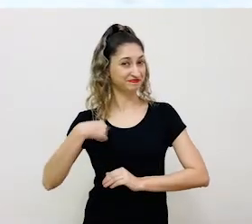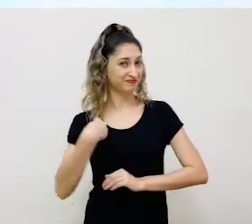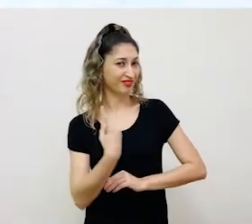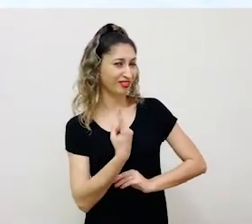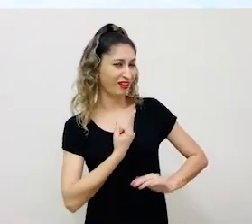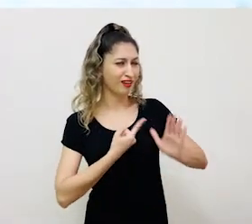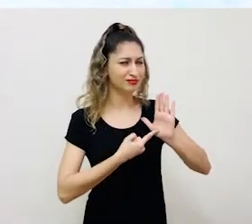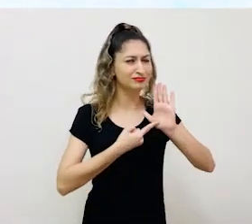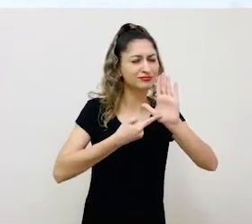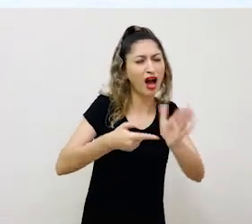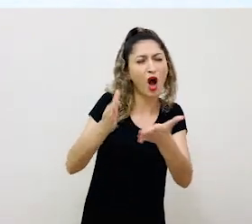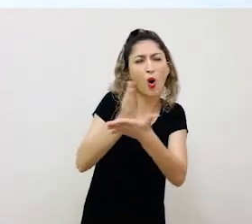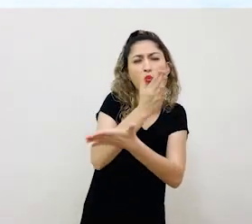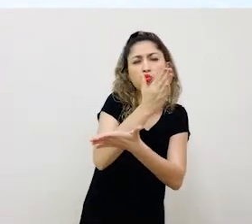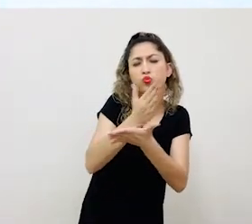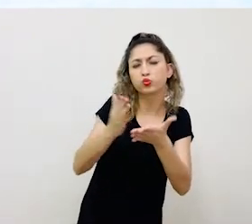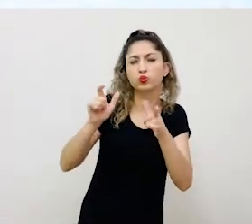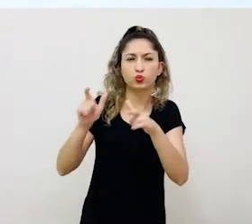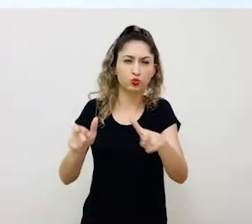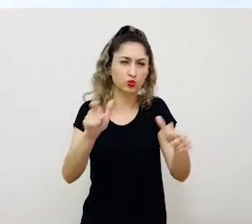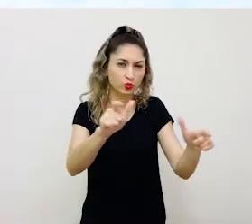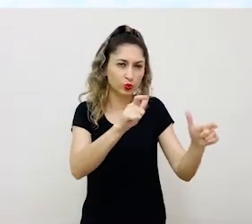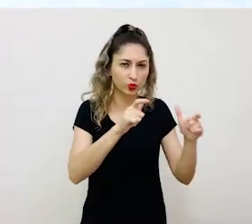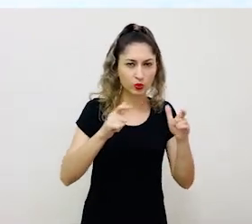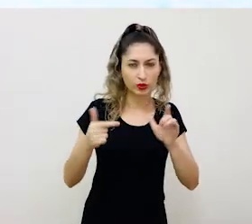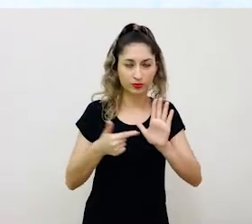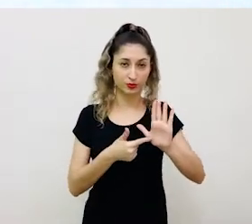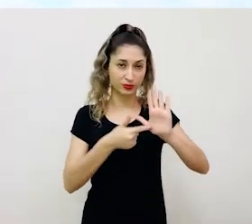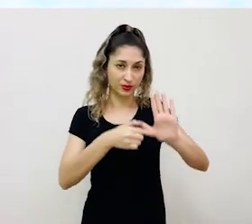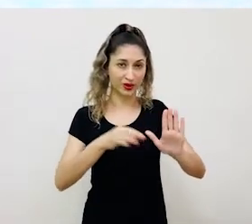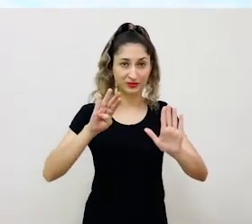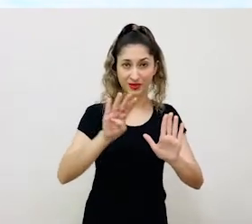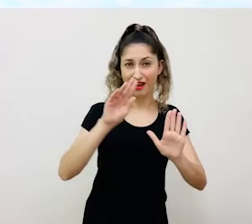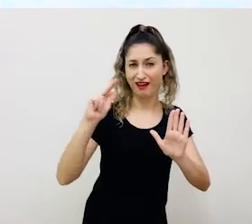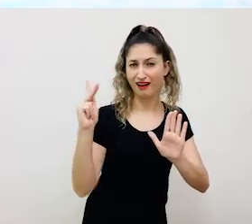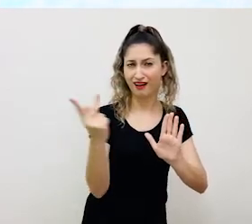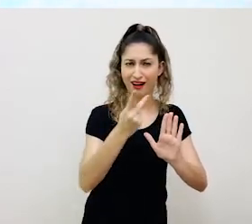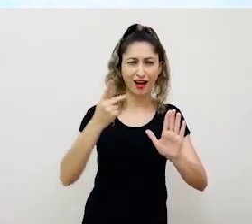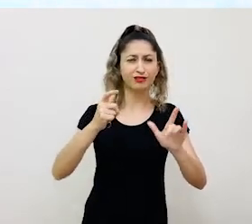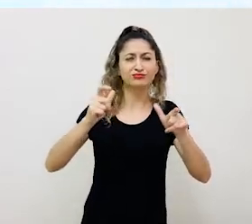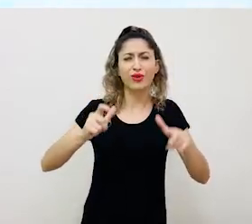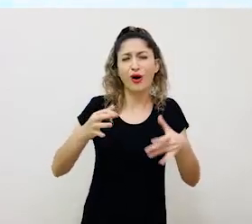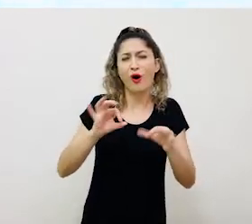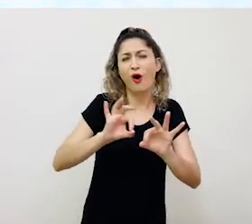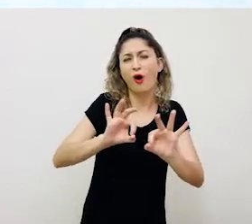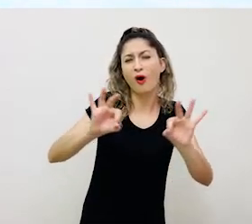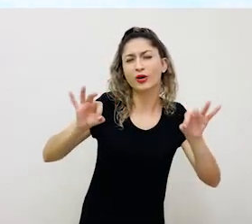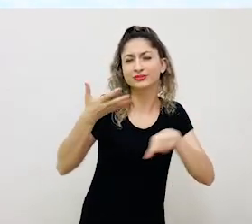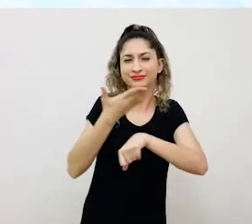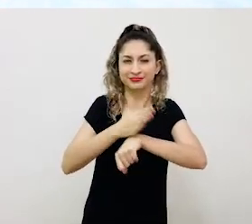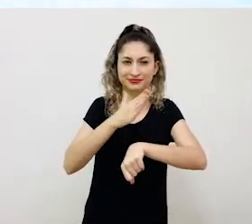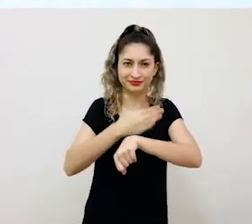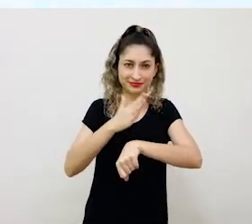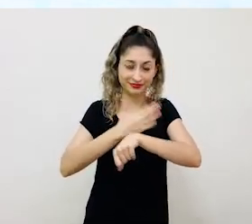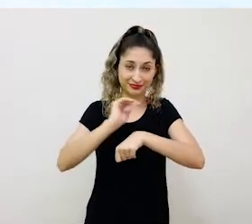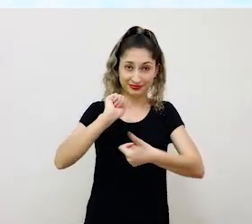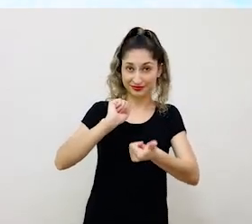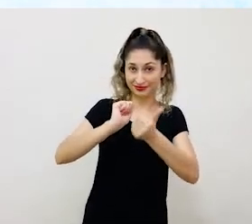Bom, a gente só mostrou alguns dos pontos que tornam BH uma das melhores capitais para se